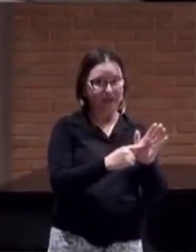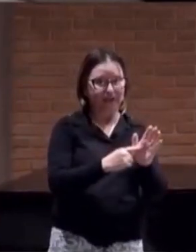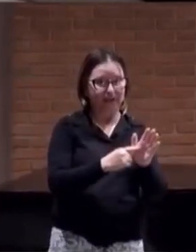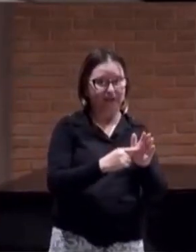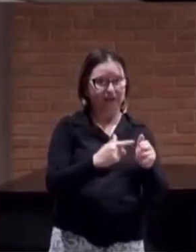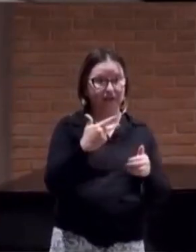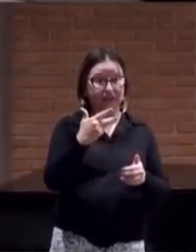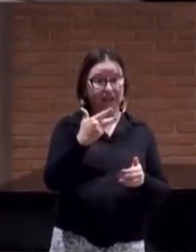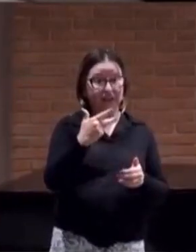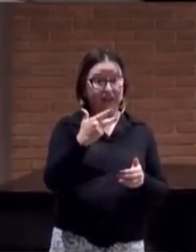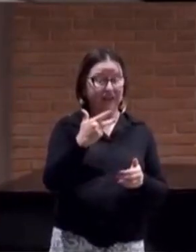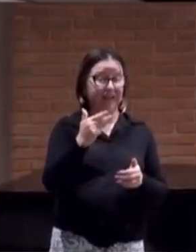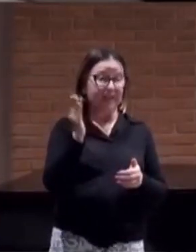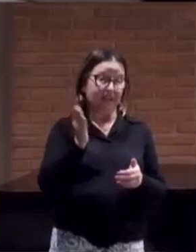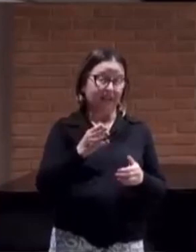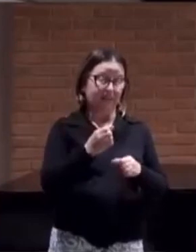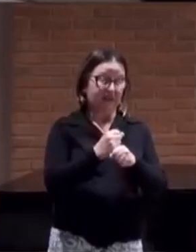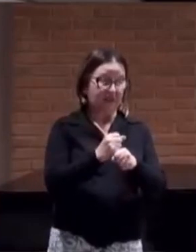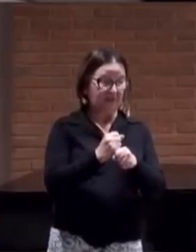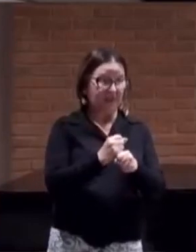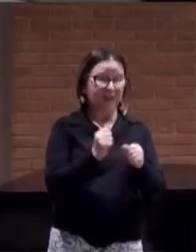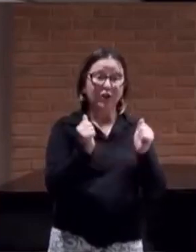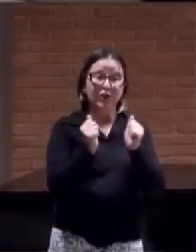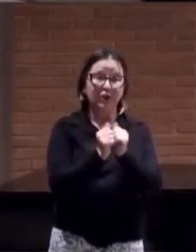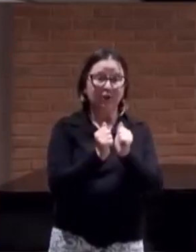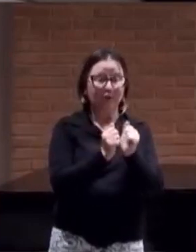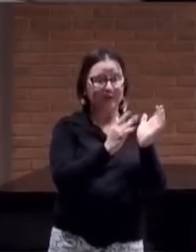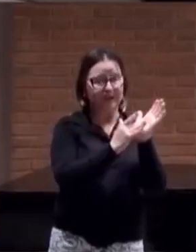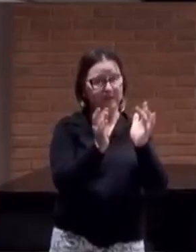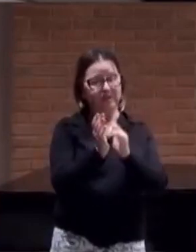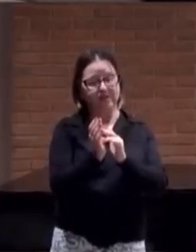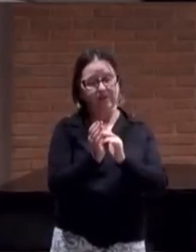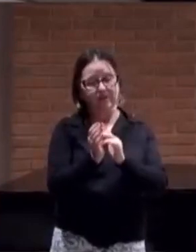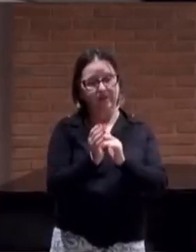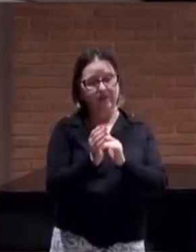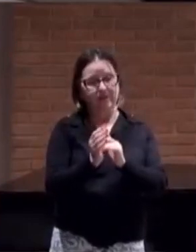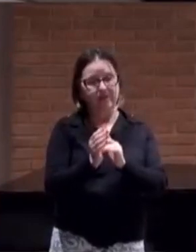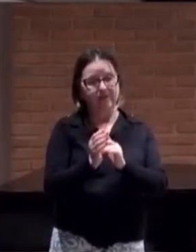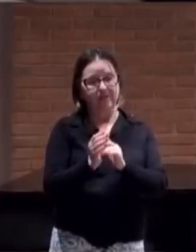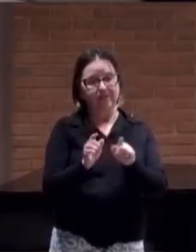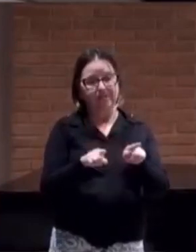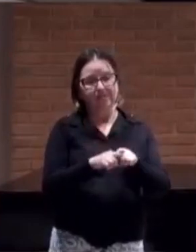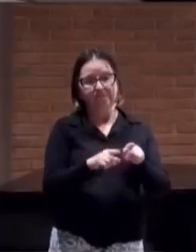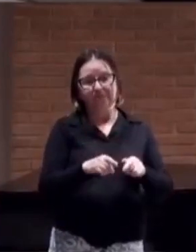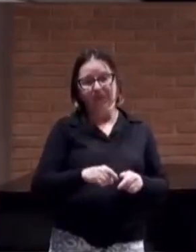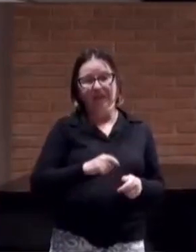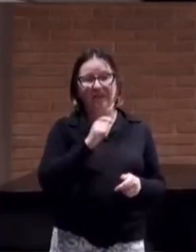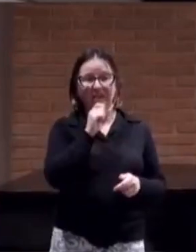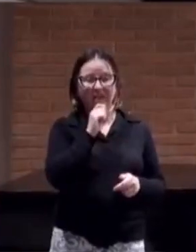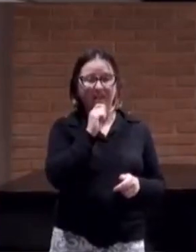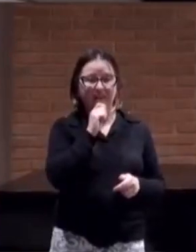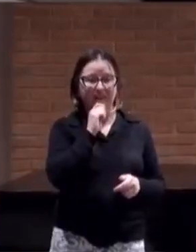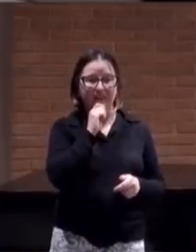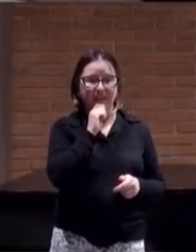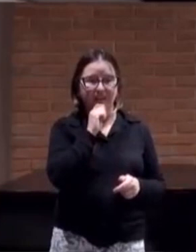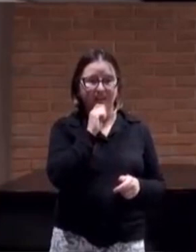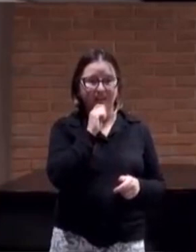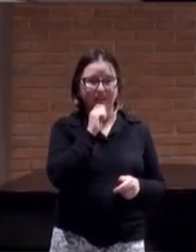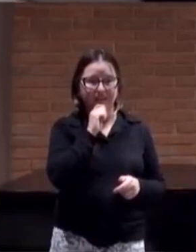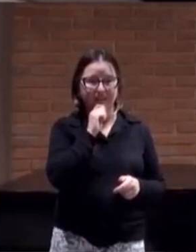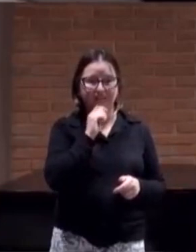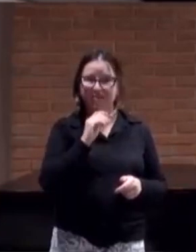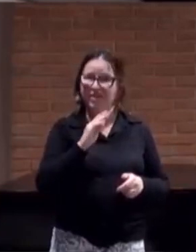e meio de convívio com Jesus, eles ainda estavam muito